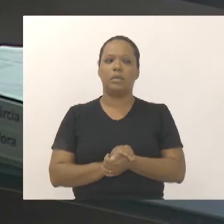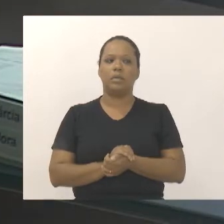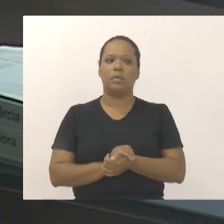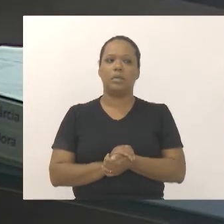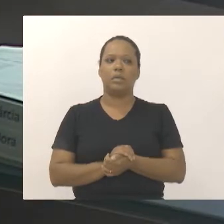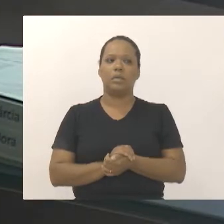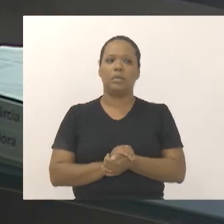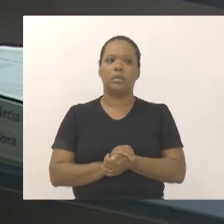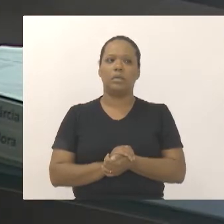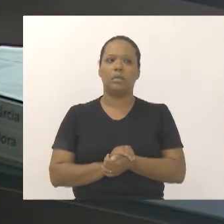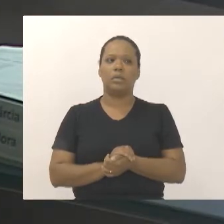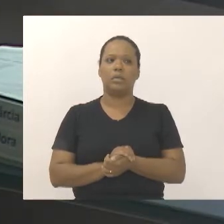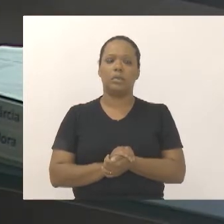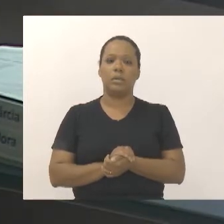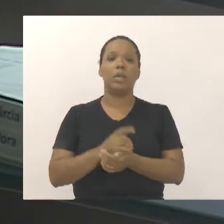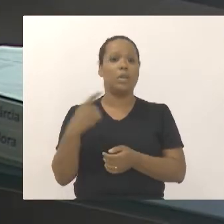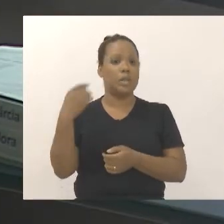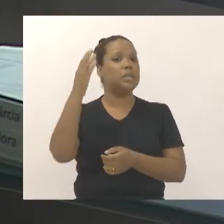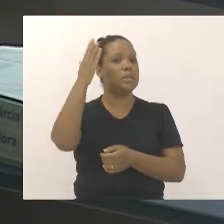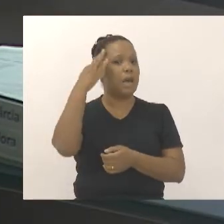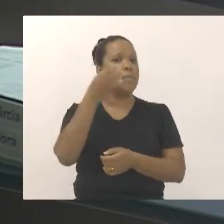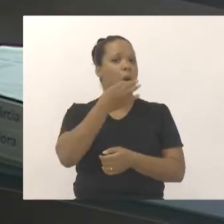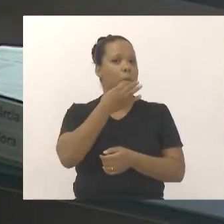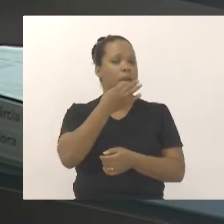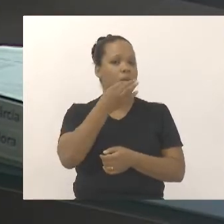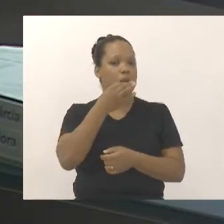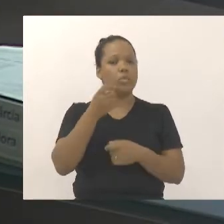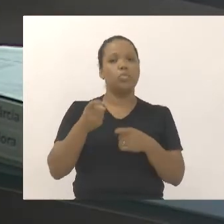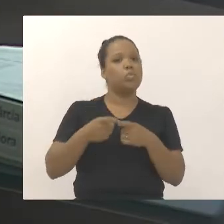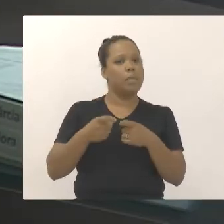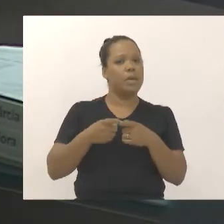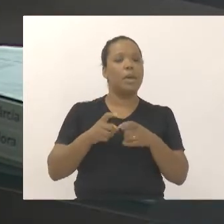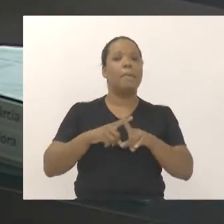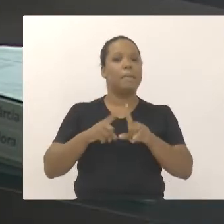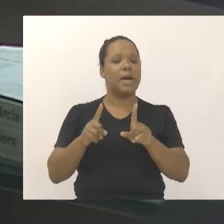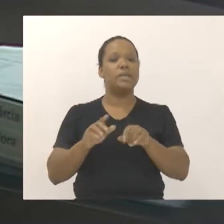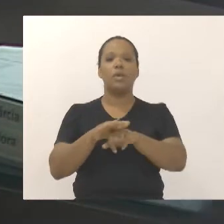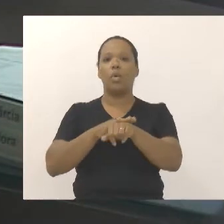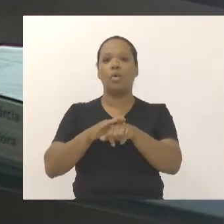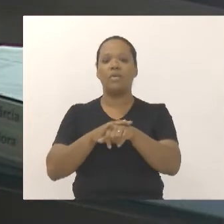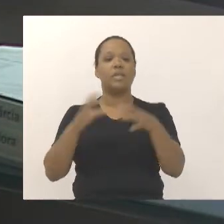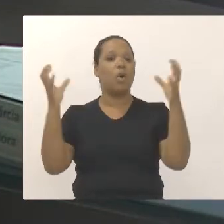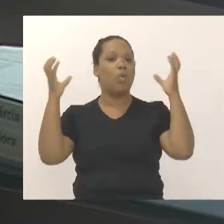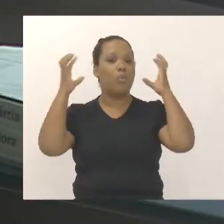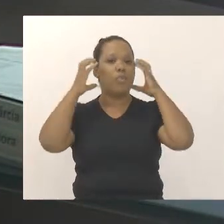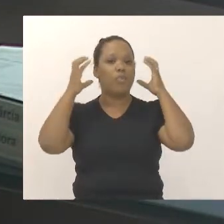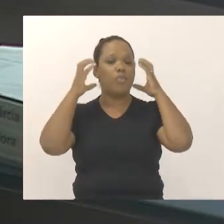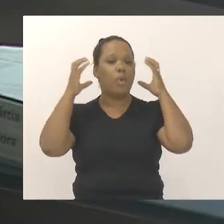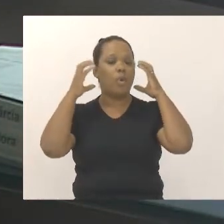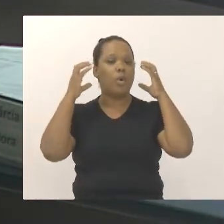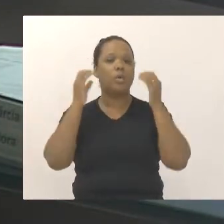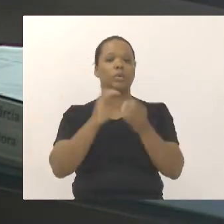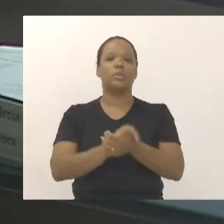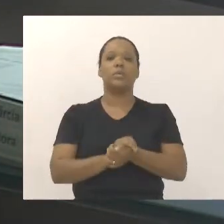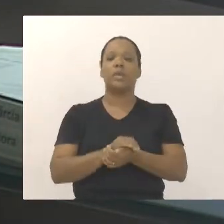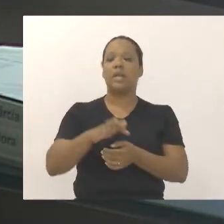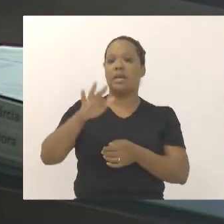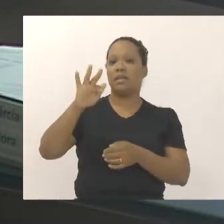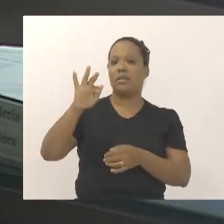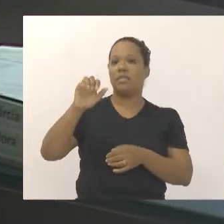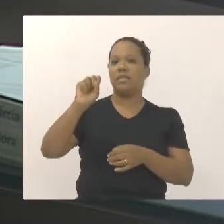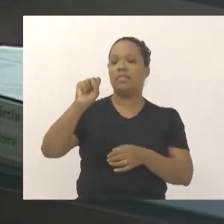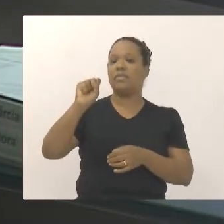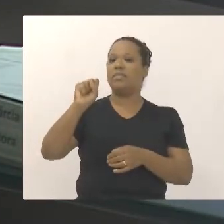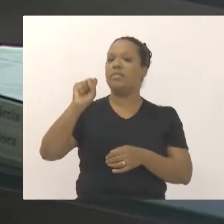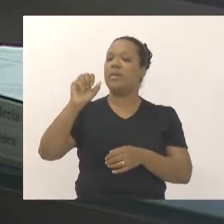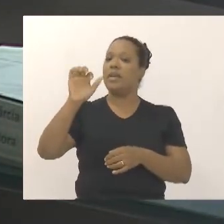o posicionamento da classe, dos obstetras, mas eu conversei com fonos, físios e enfermeiras.